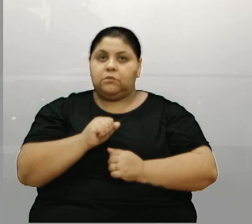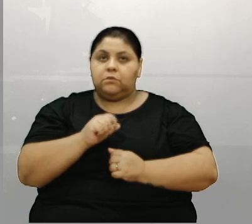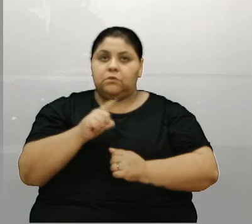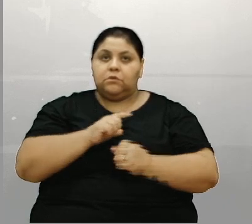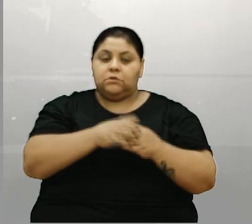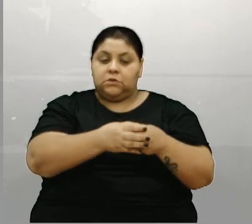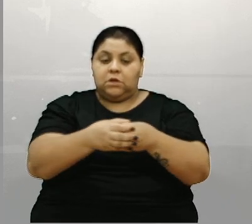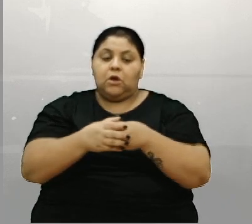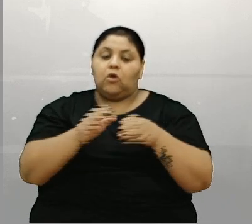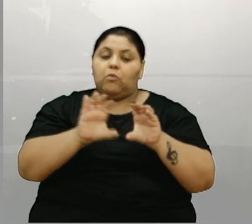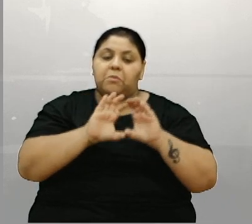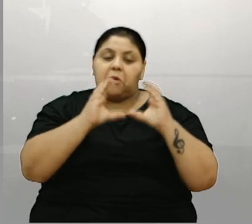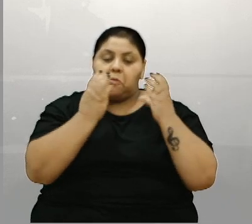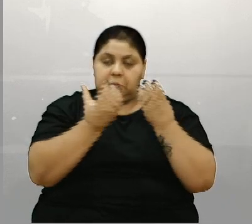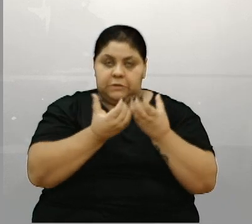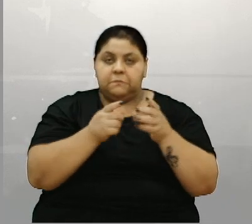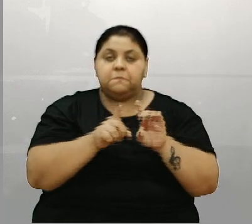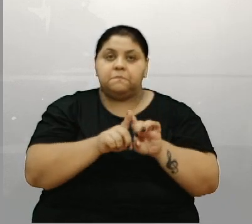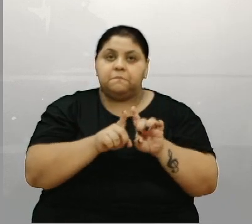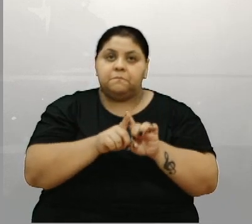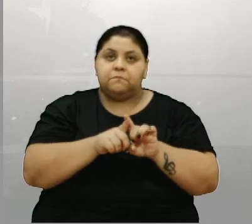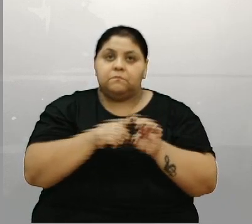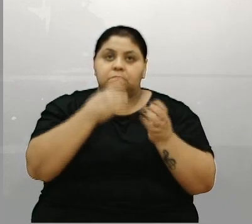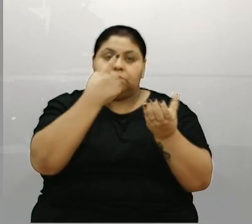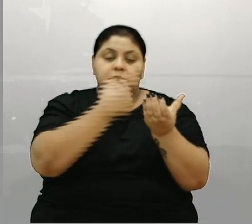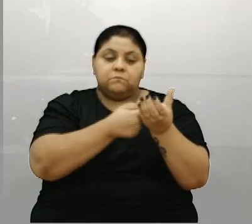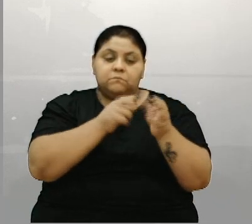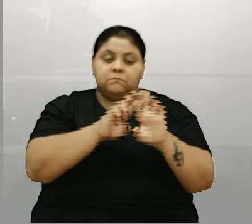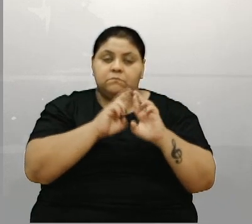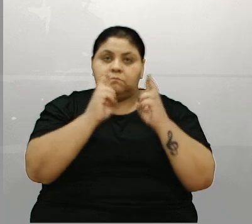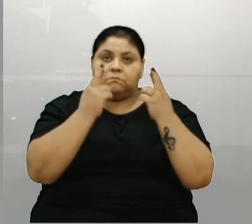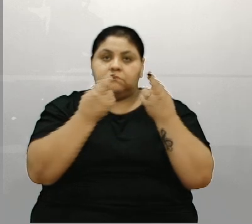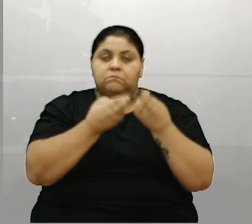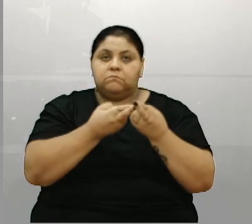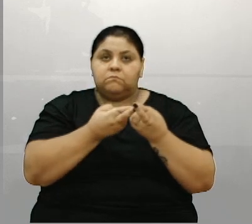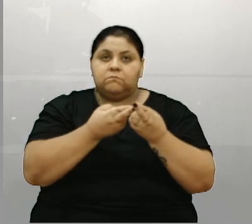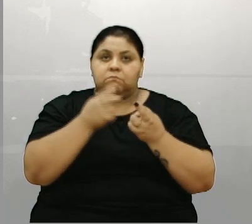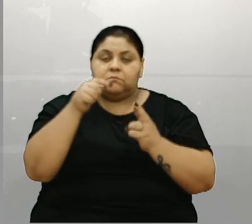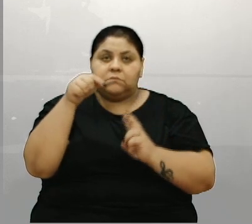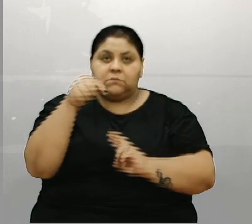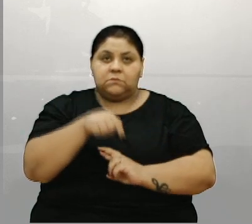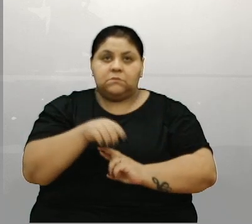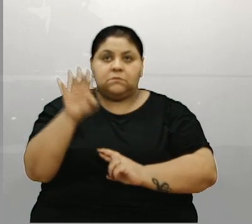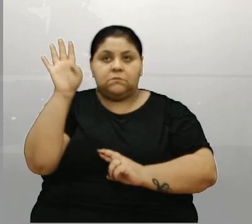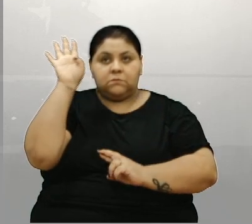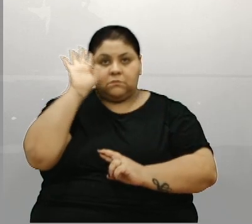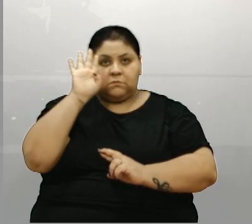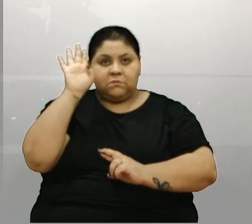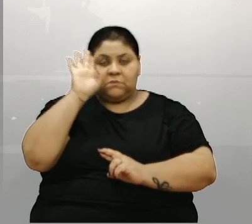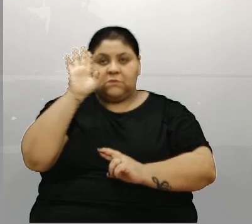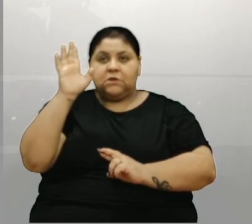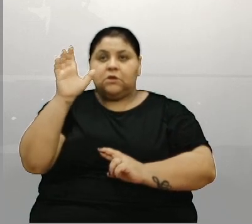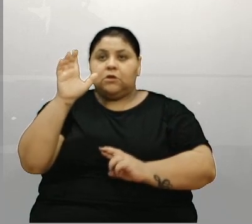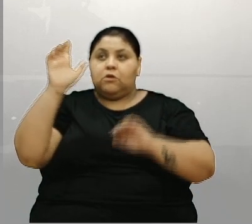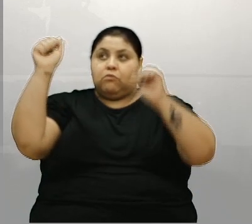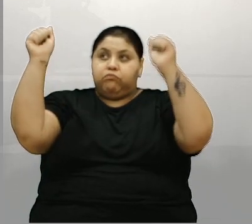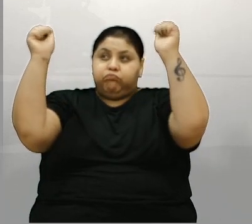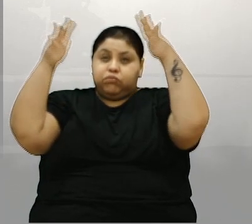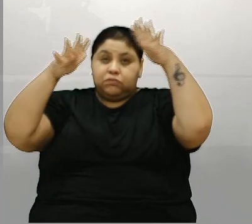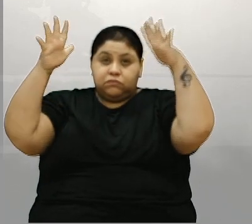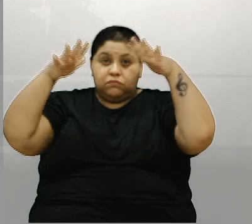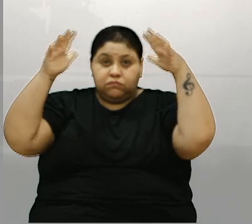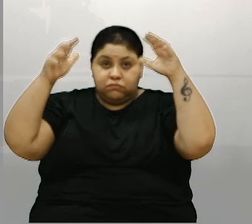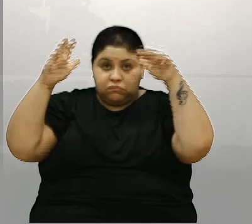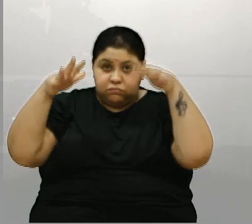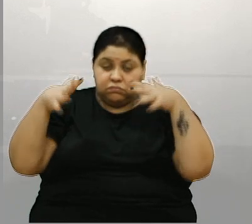da comunidade, e agendamos a reunião para esta quarta-feira, abaixo de chuva, e